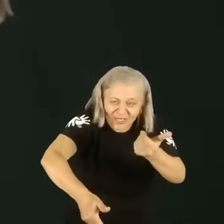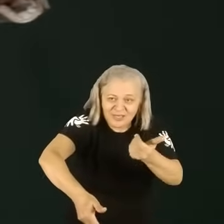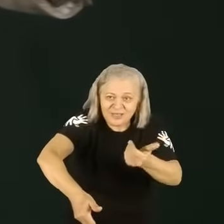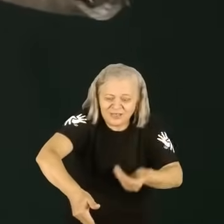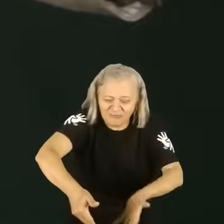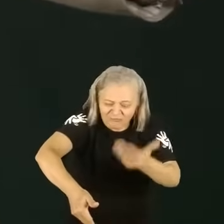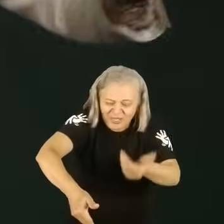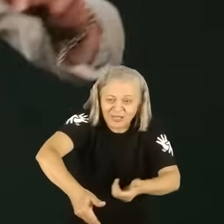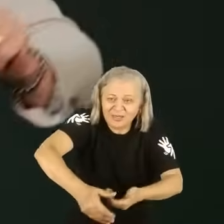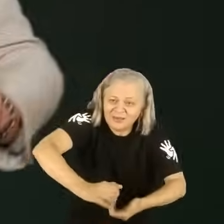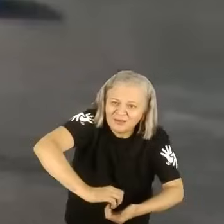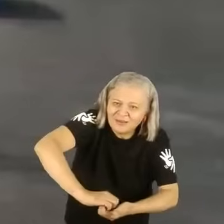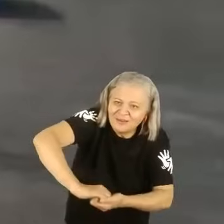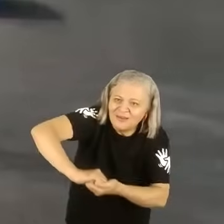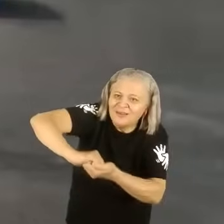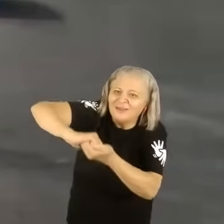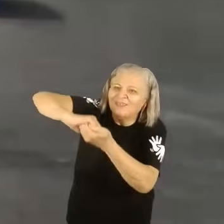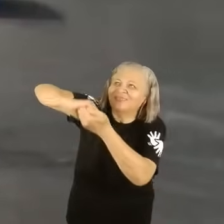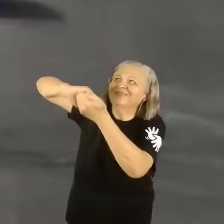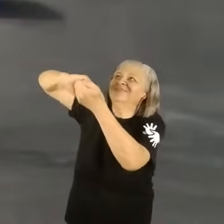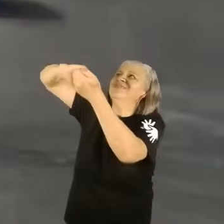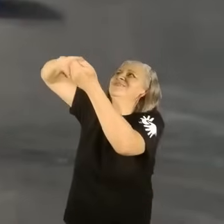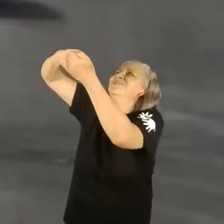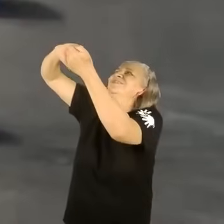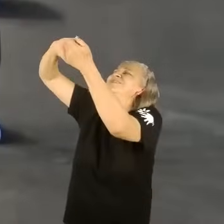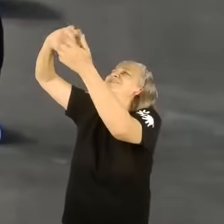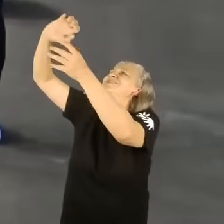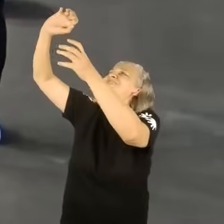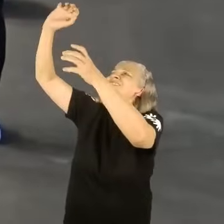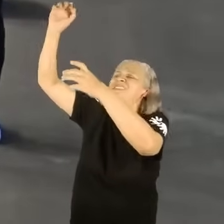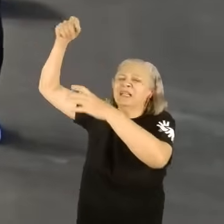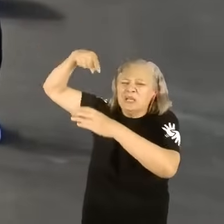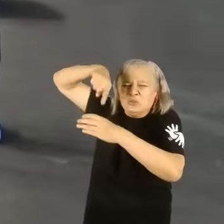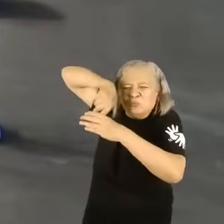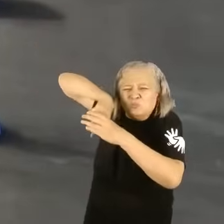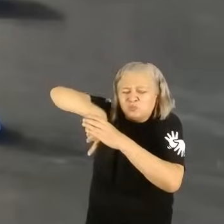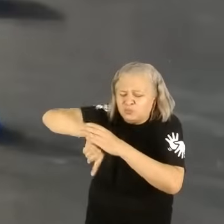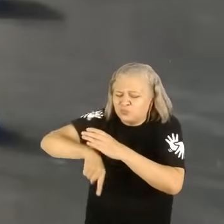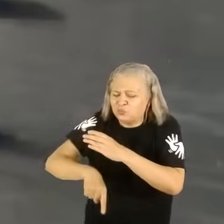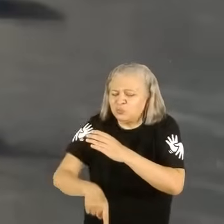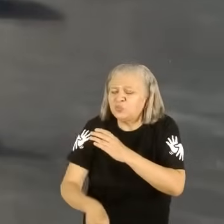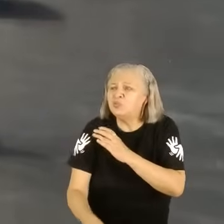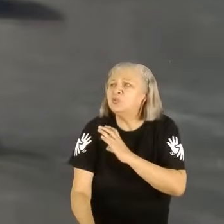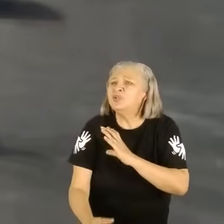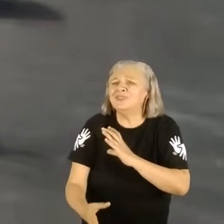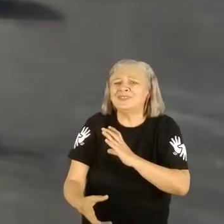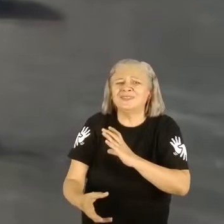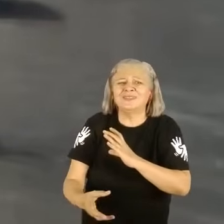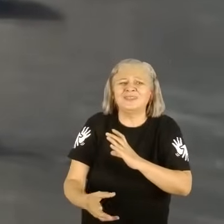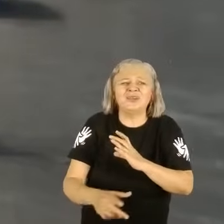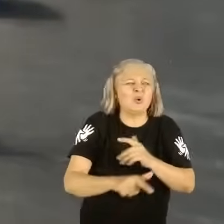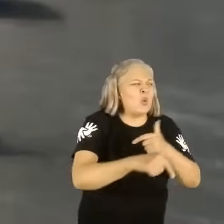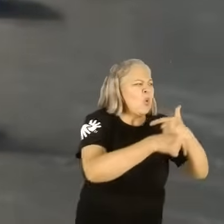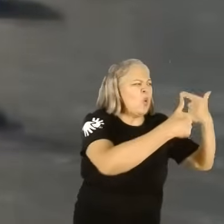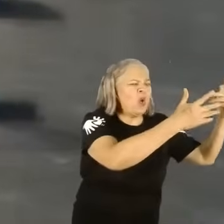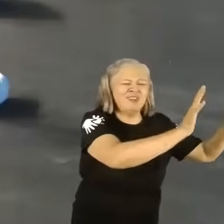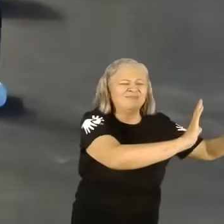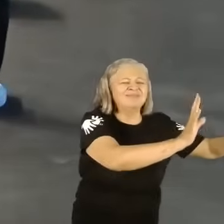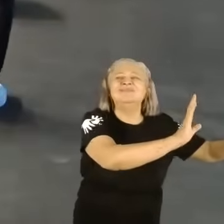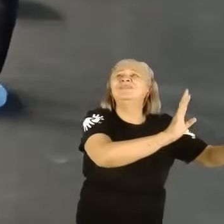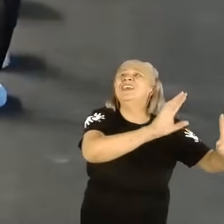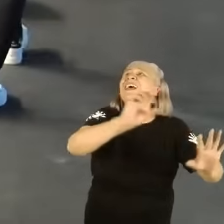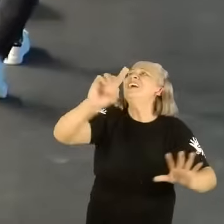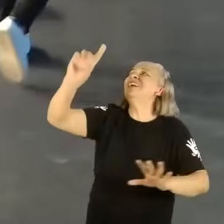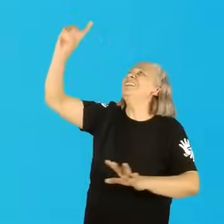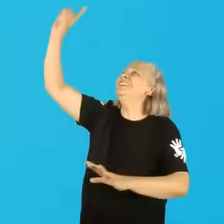na medida que você precisa. Ah, mas está fundo demais para os outros. Não há um lugar que